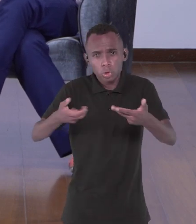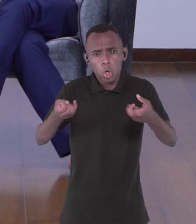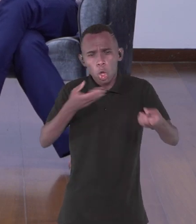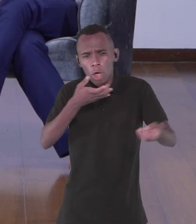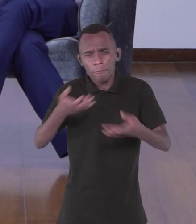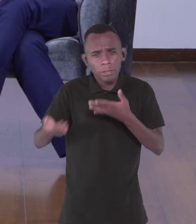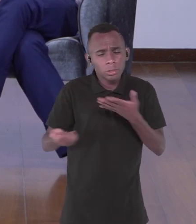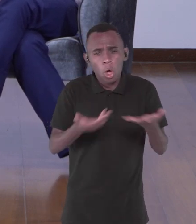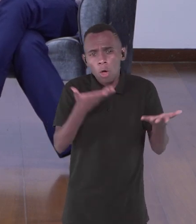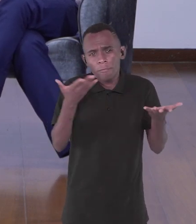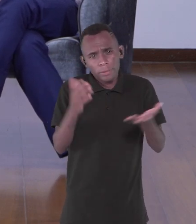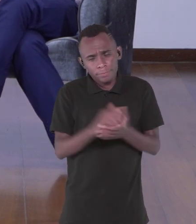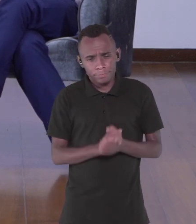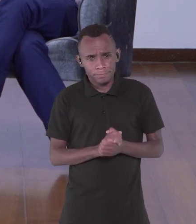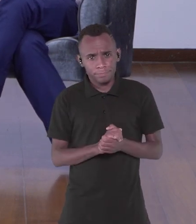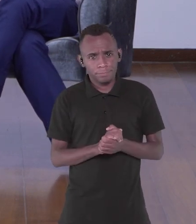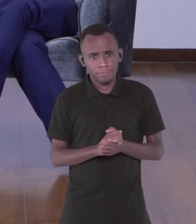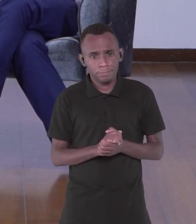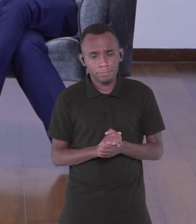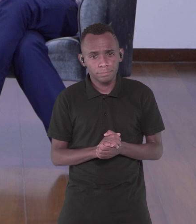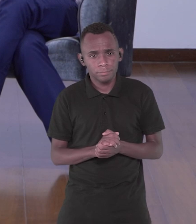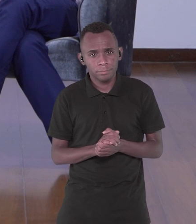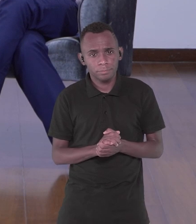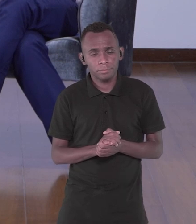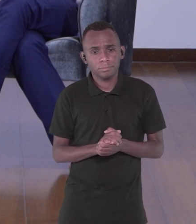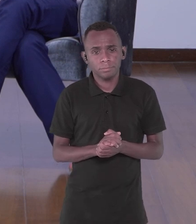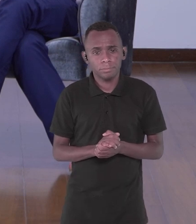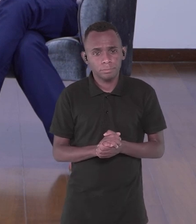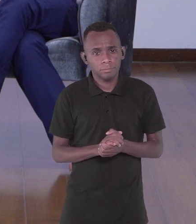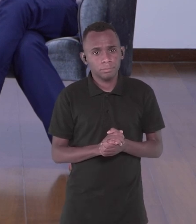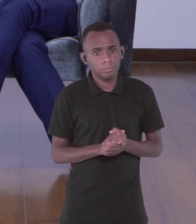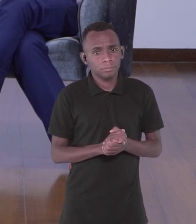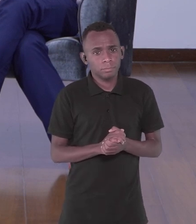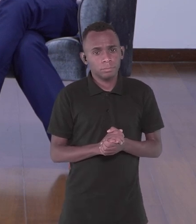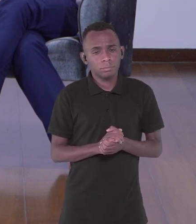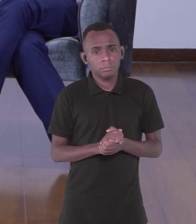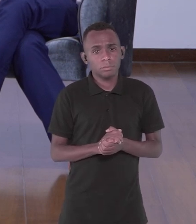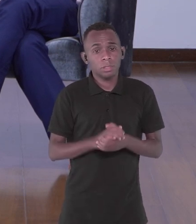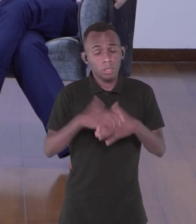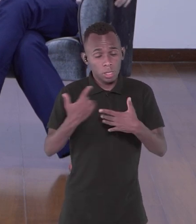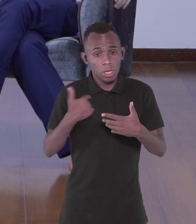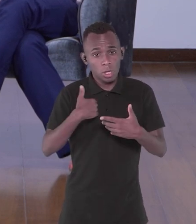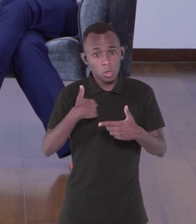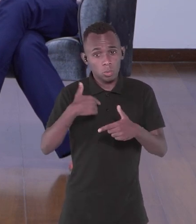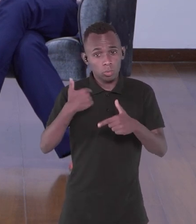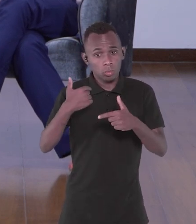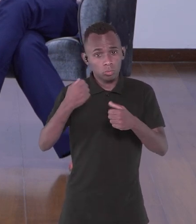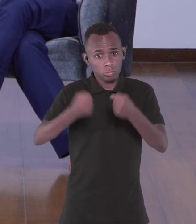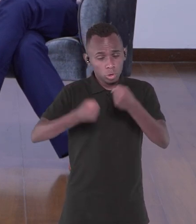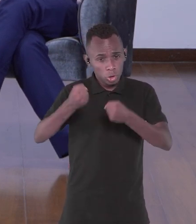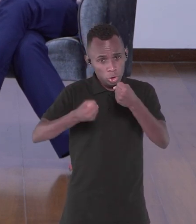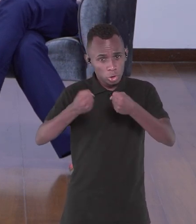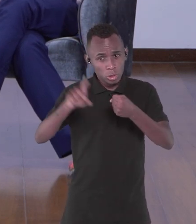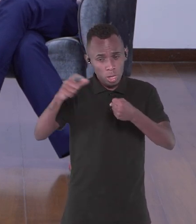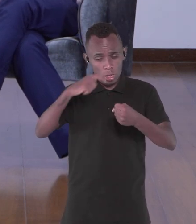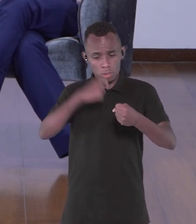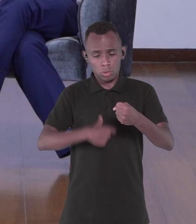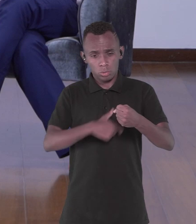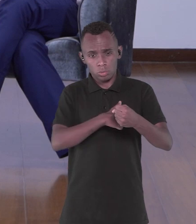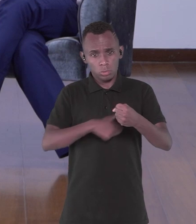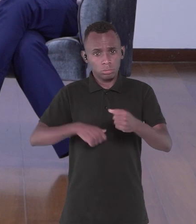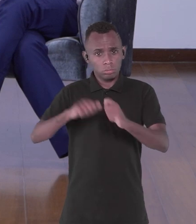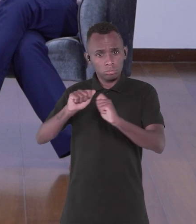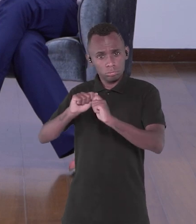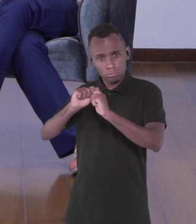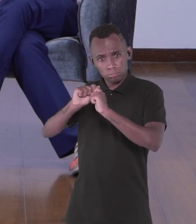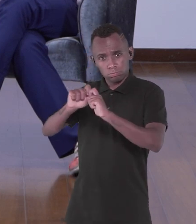etc, etc. Há poucos meses, eu estou dirigindo na Suíça e vejo uma placa